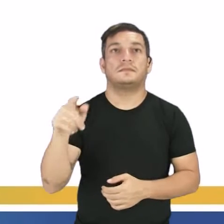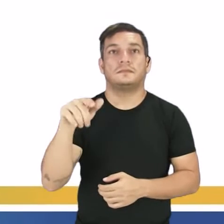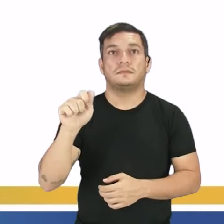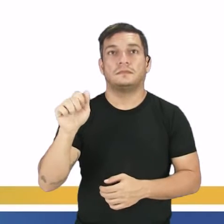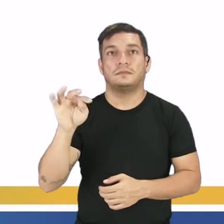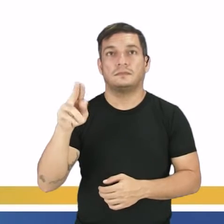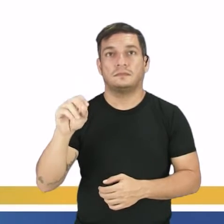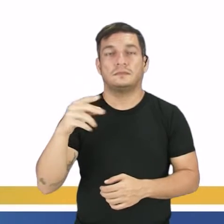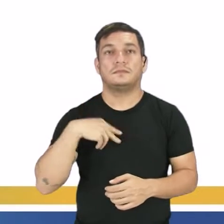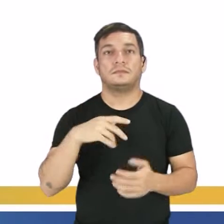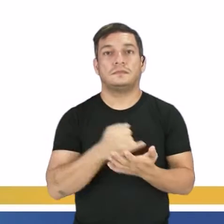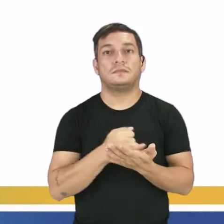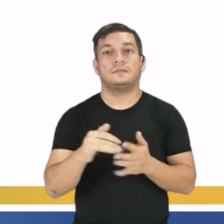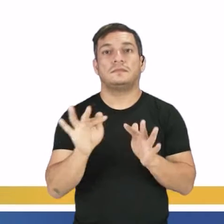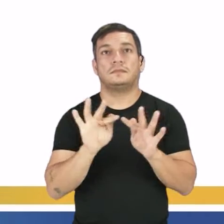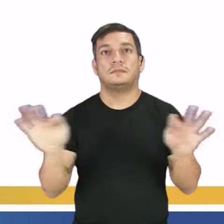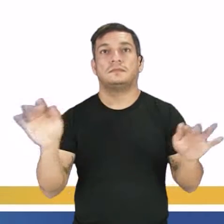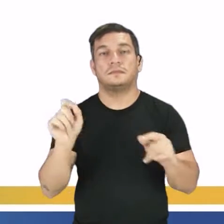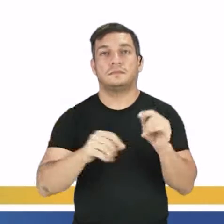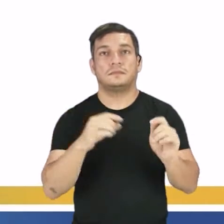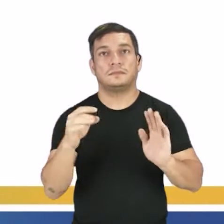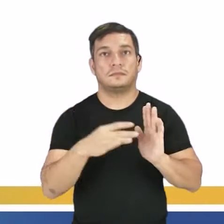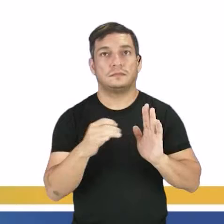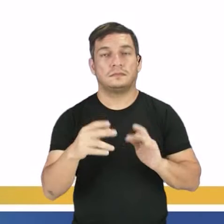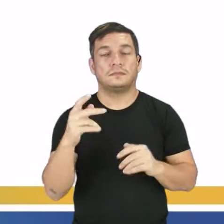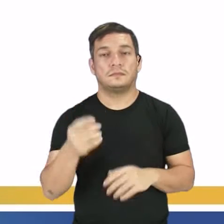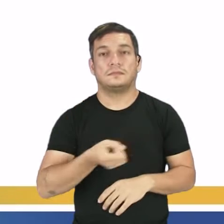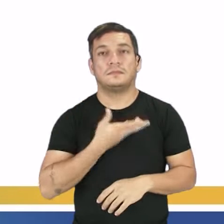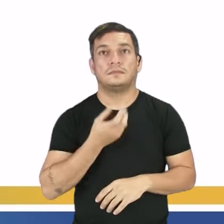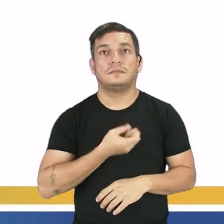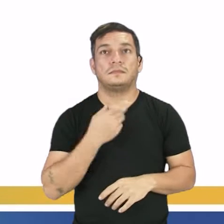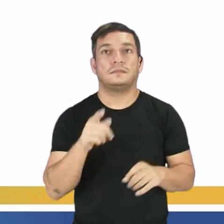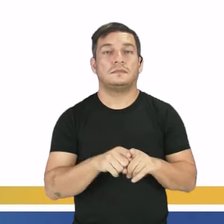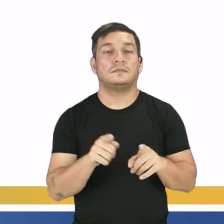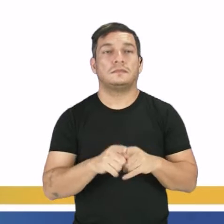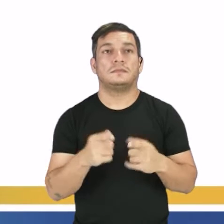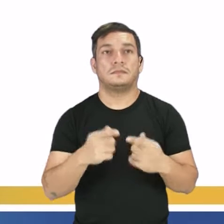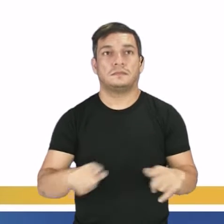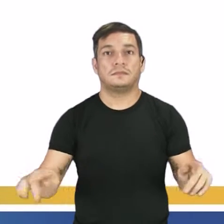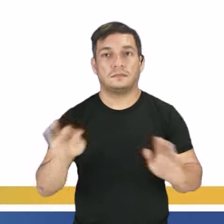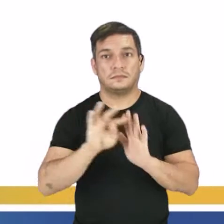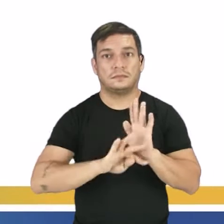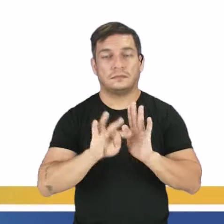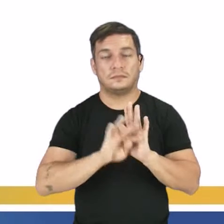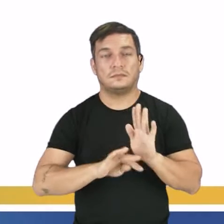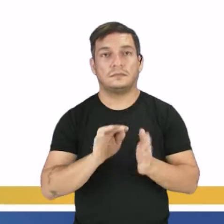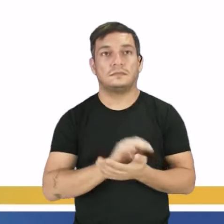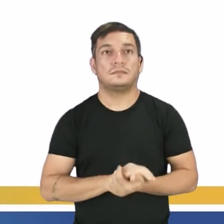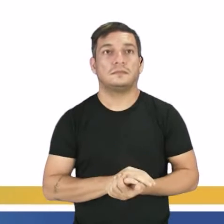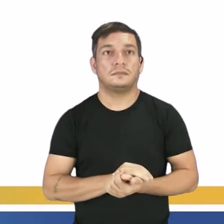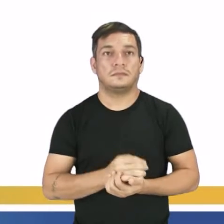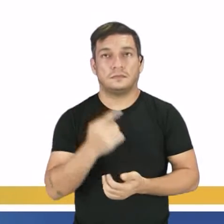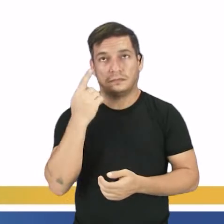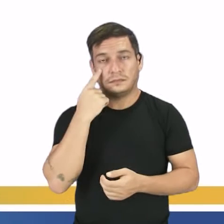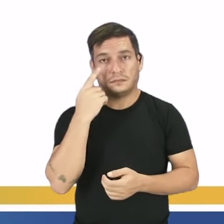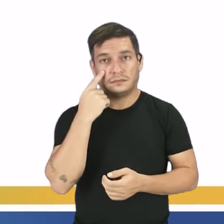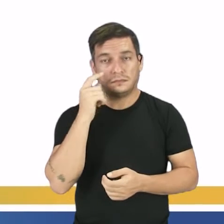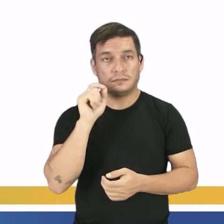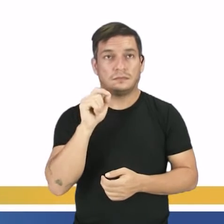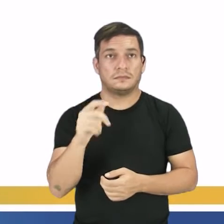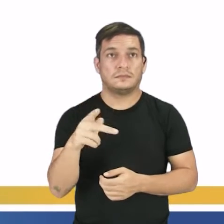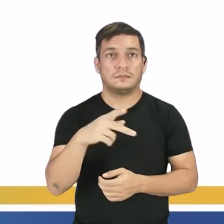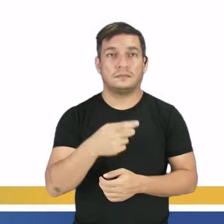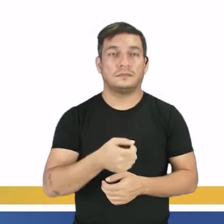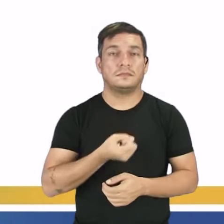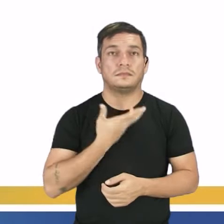início das frases é destacado por um poeta e por um gramático nos textos abaixo. Vamos ver aqui esse poema